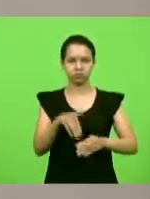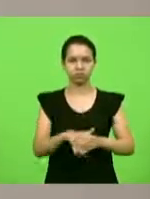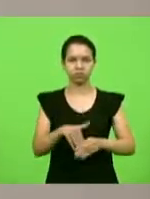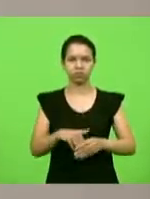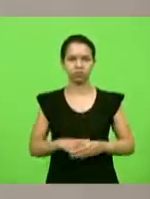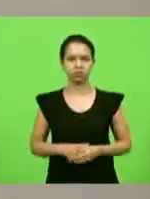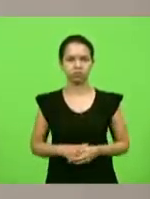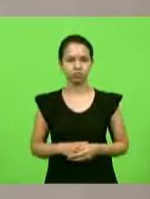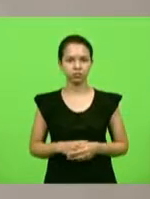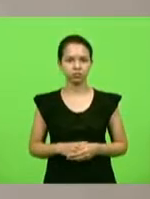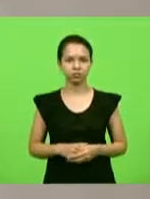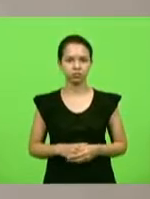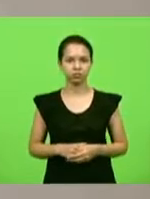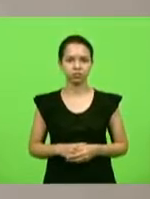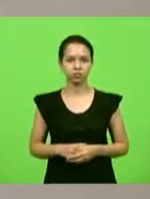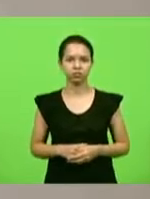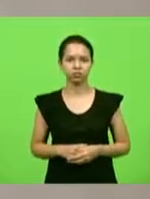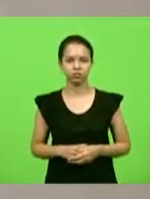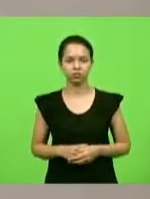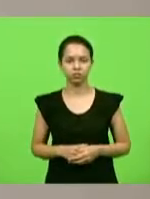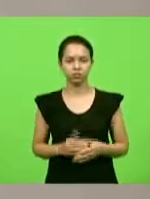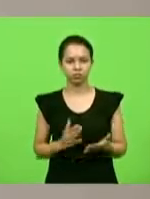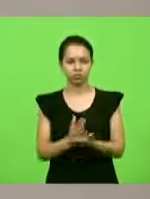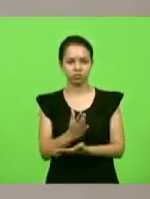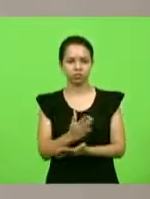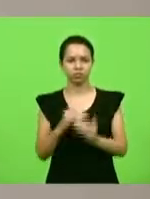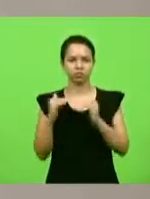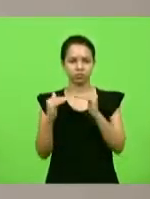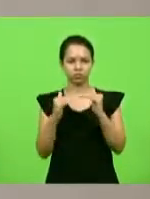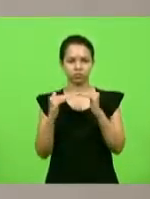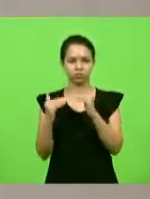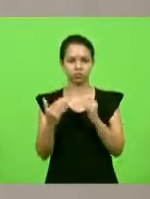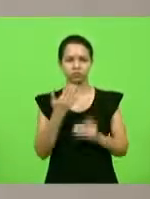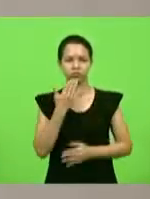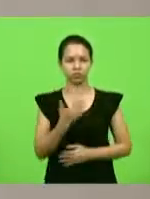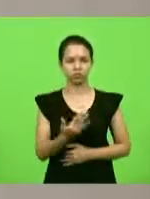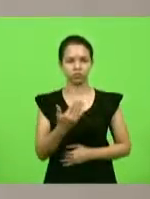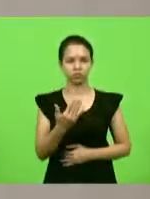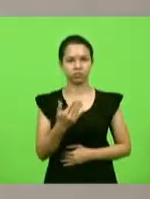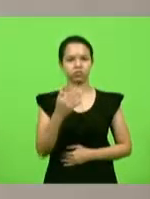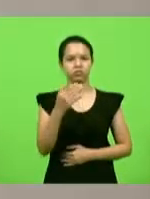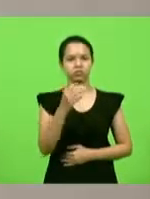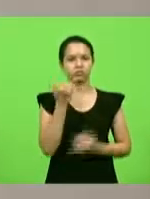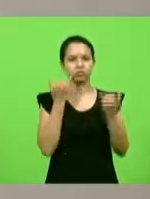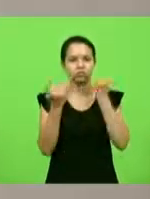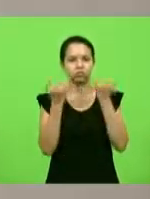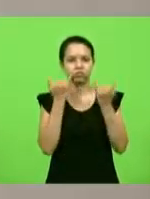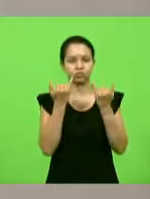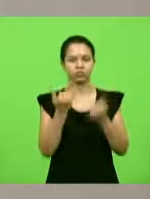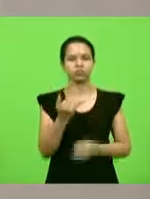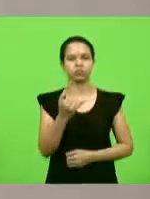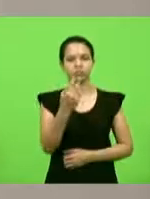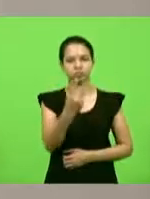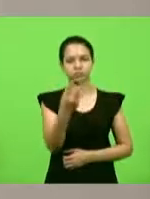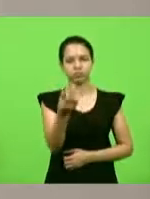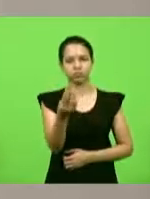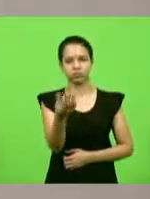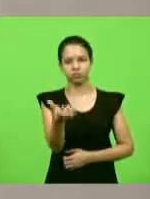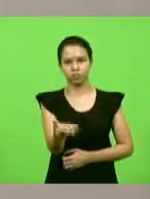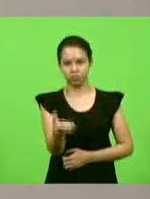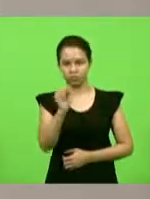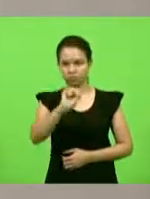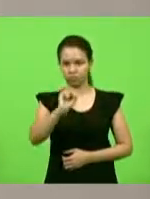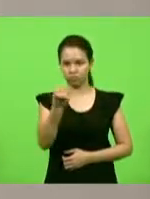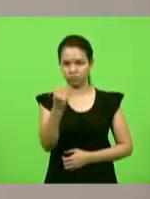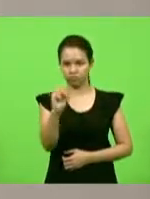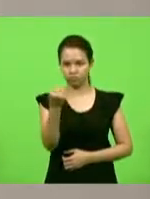aprovam permaneçam como se encontram. Aprovado por unanimidade. Pedido de informação 238, autor, deputado João Amin, solicitando ao secretário de